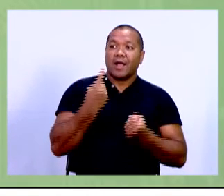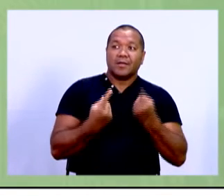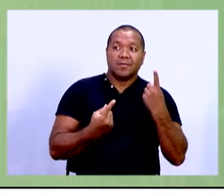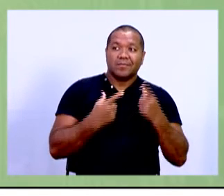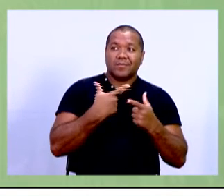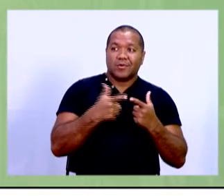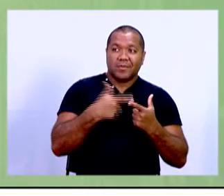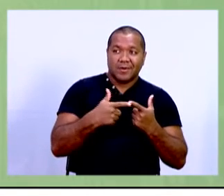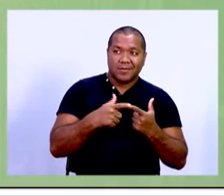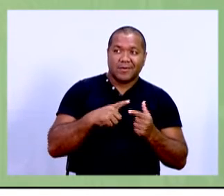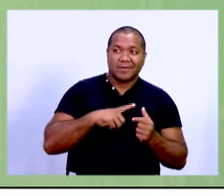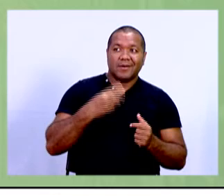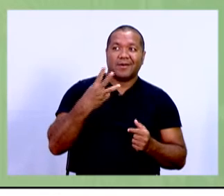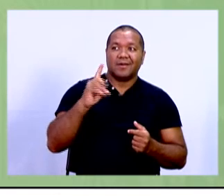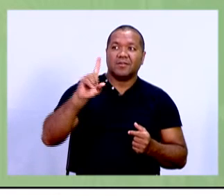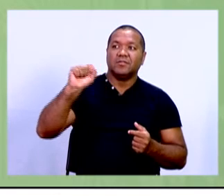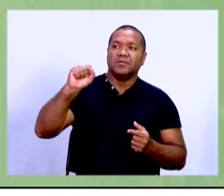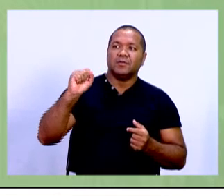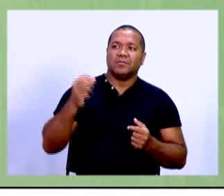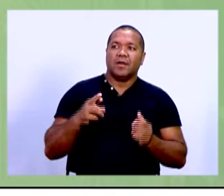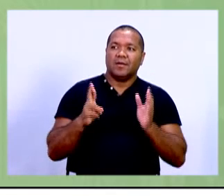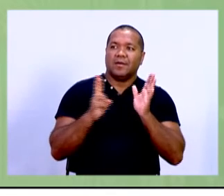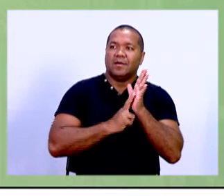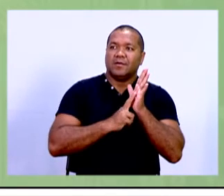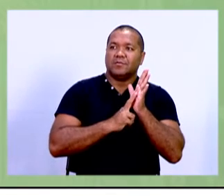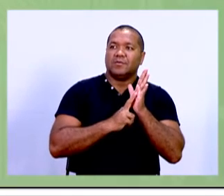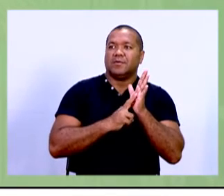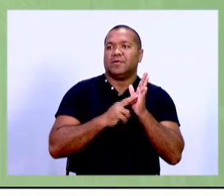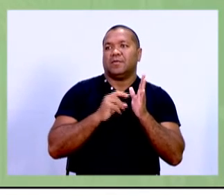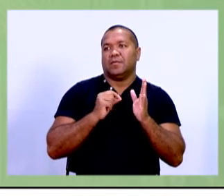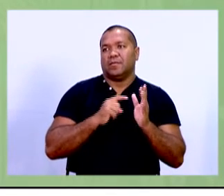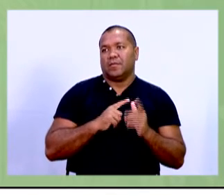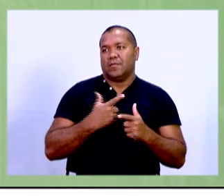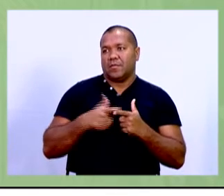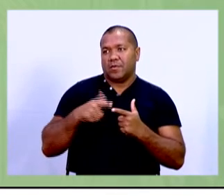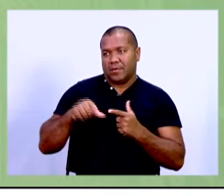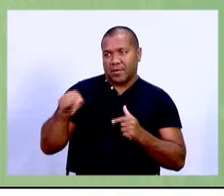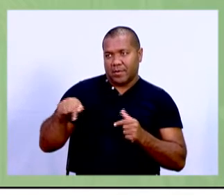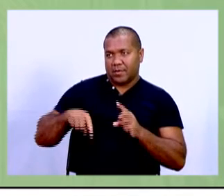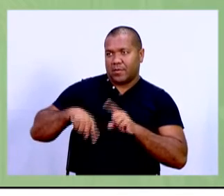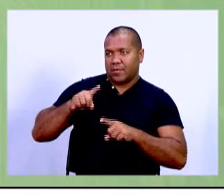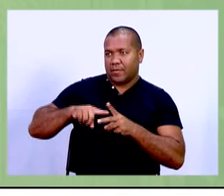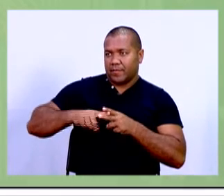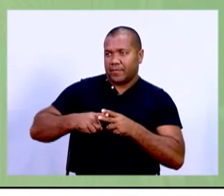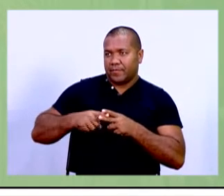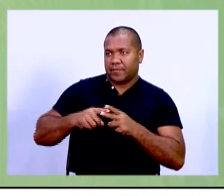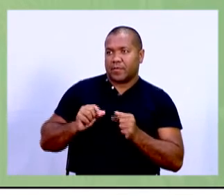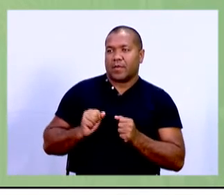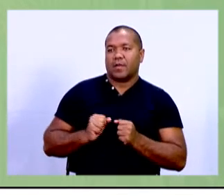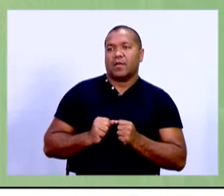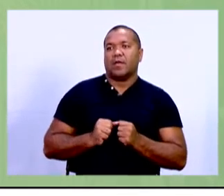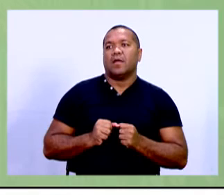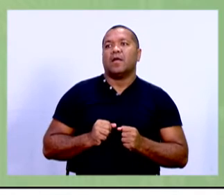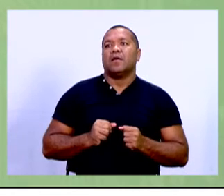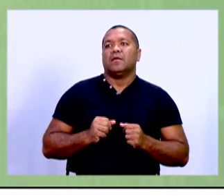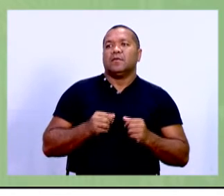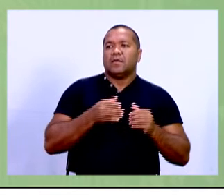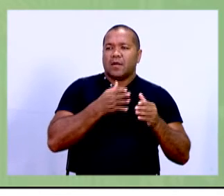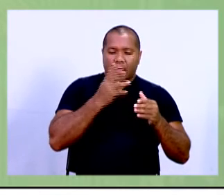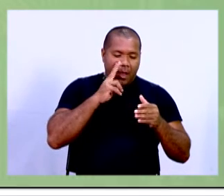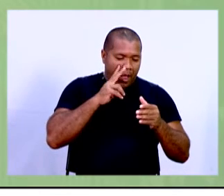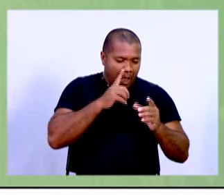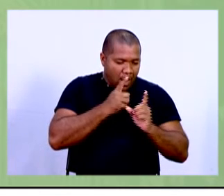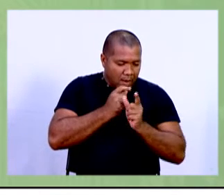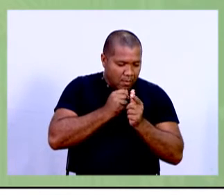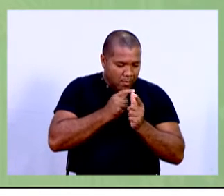cada problema, para cada avaria lá que chegar do produto. Acompanhamento das atividades. Então,